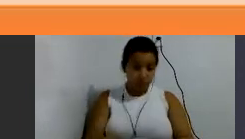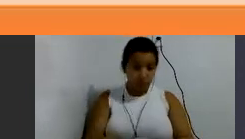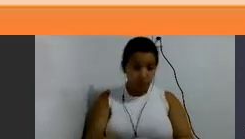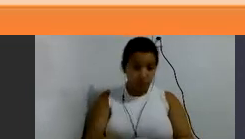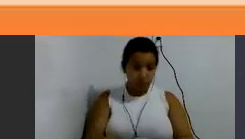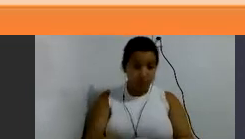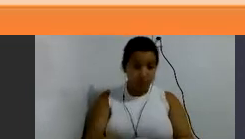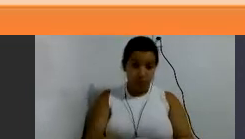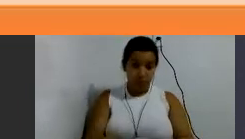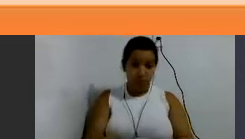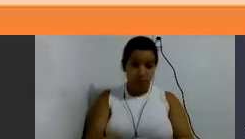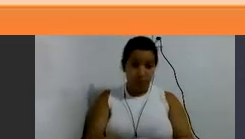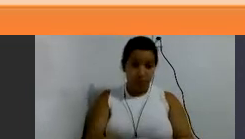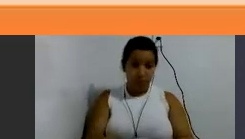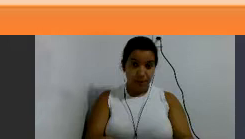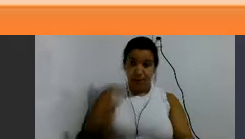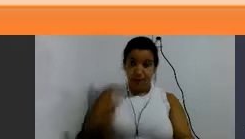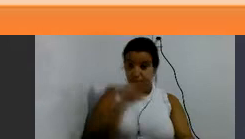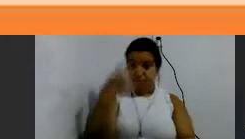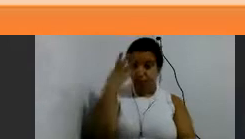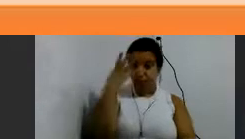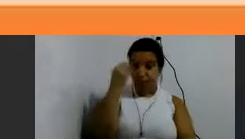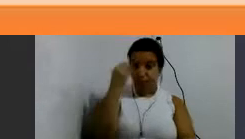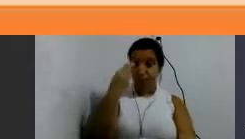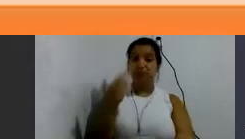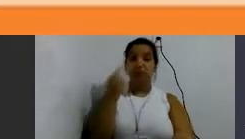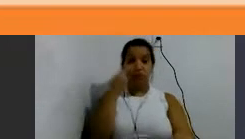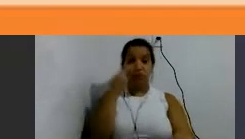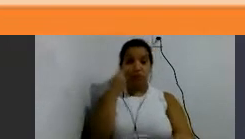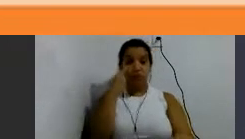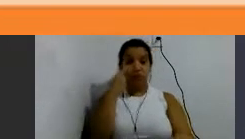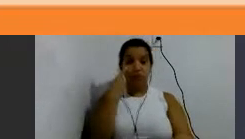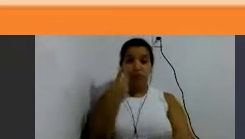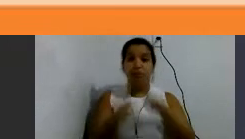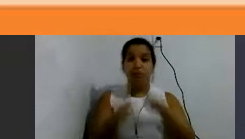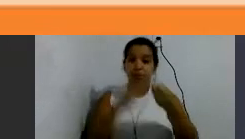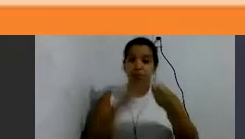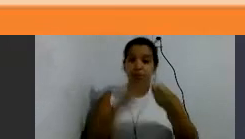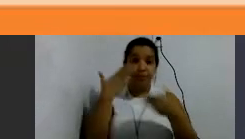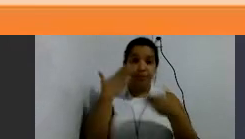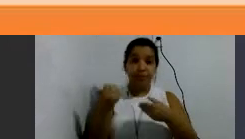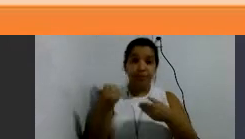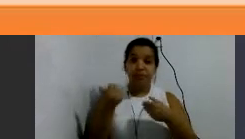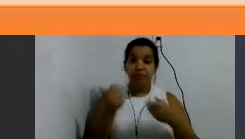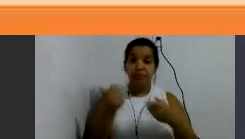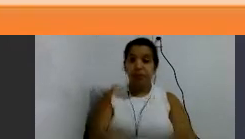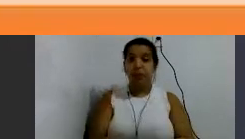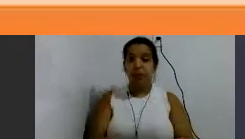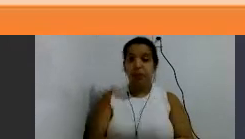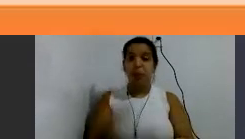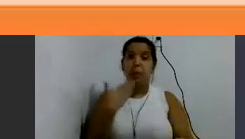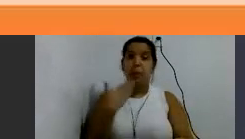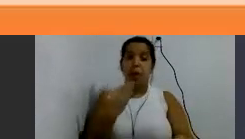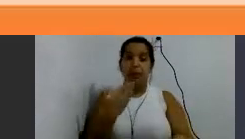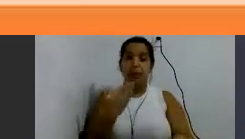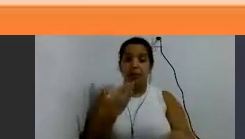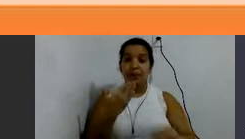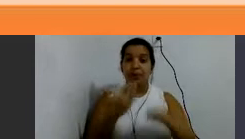tem uma forma epimastigota. Como que a gente vai saber a forma, qual que é a porção anterior? Aqui está